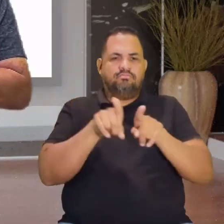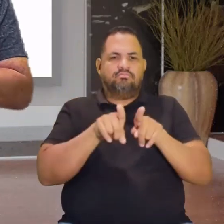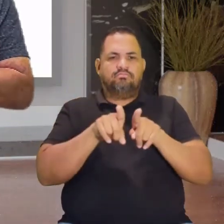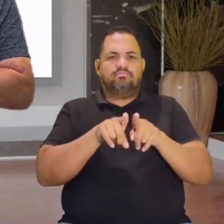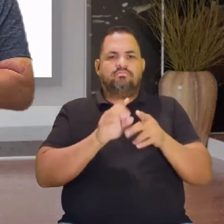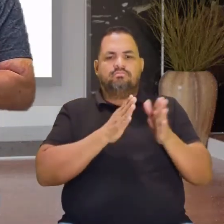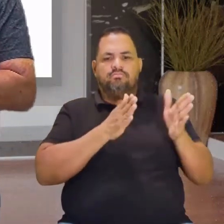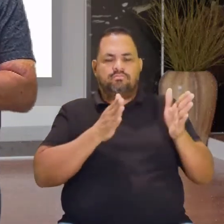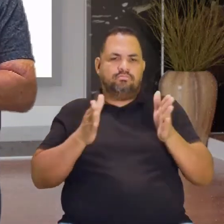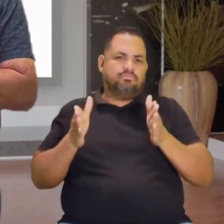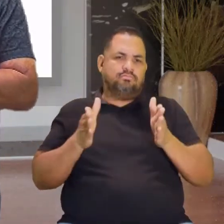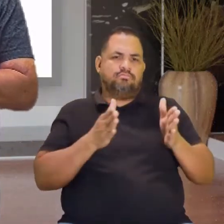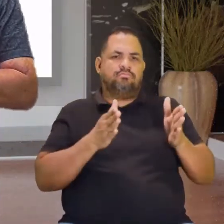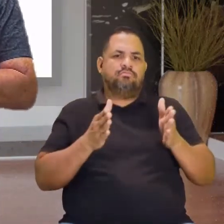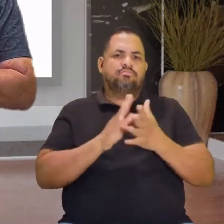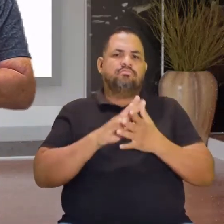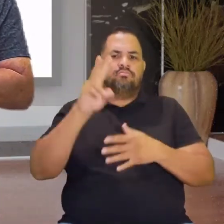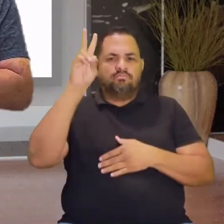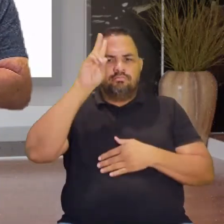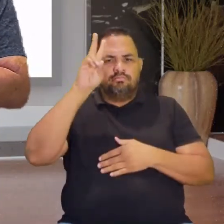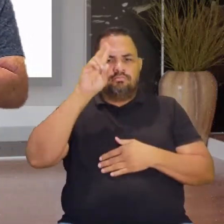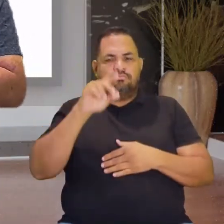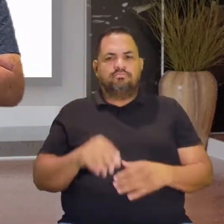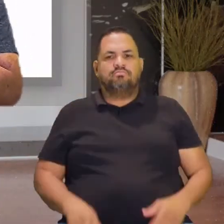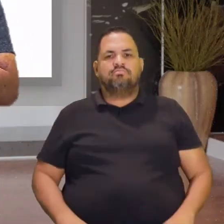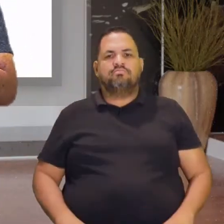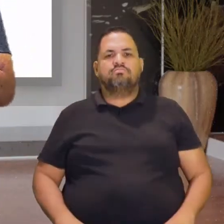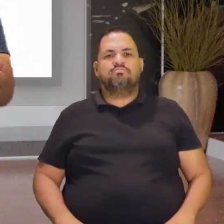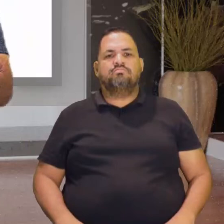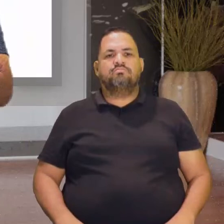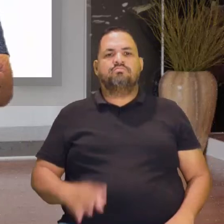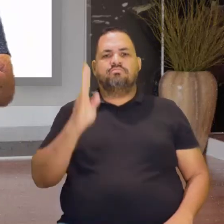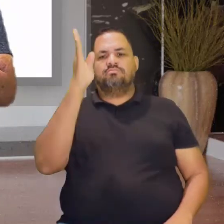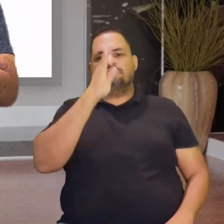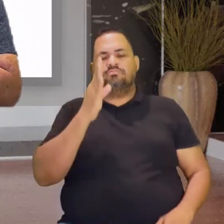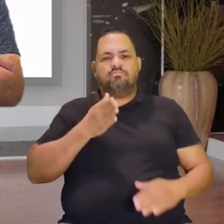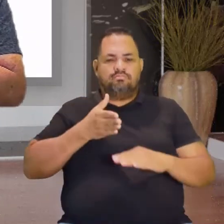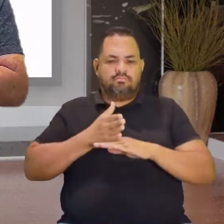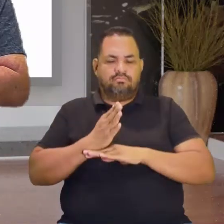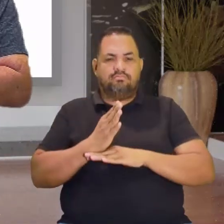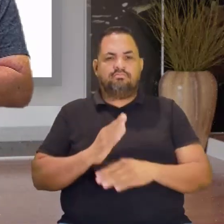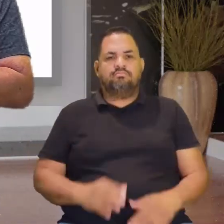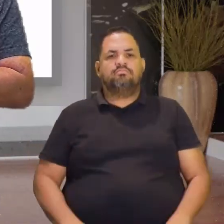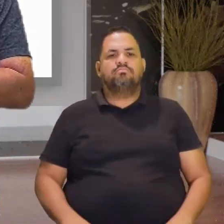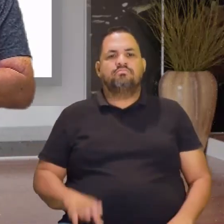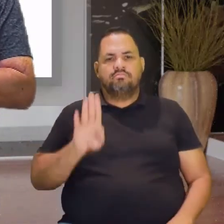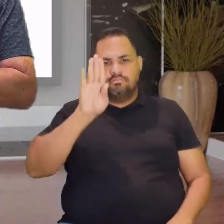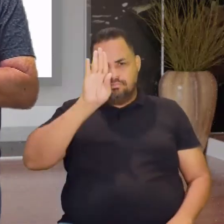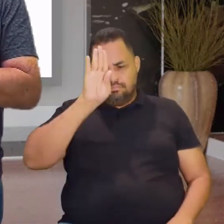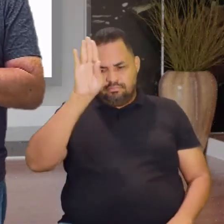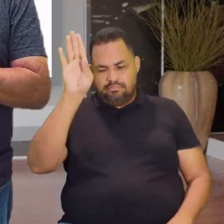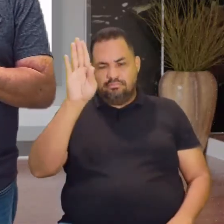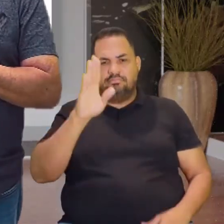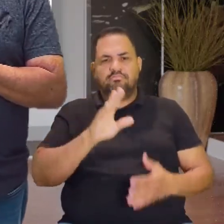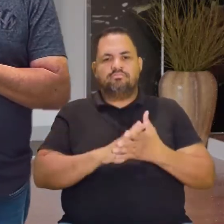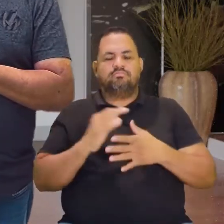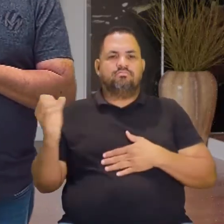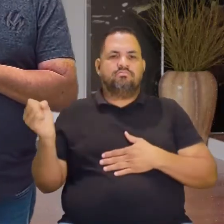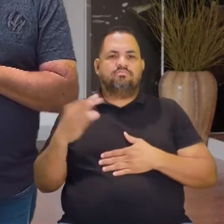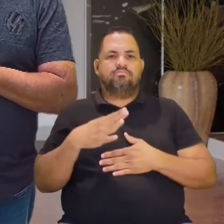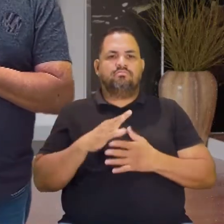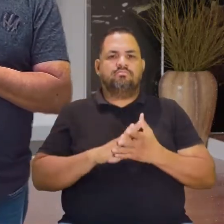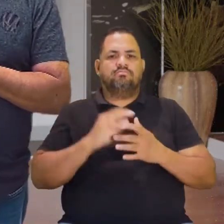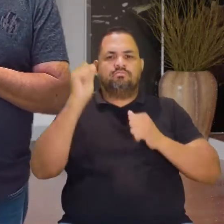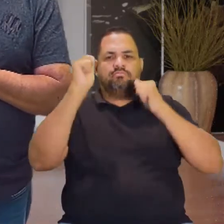pessoas, o período histórico, né, que o Brasil passou, somente aí no período da modernidade,